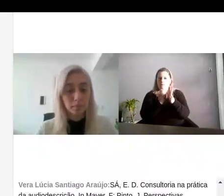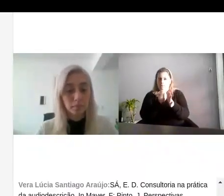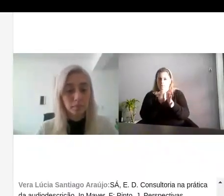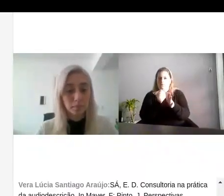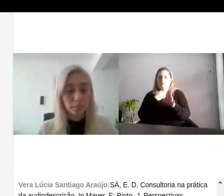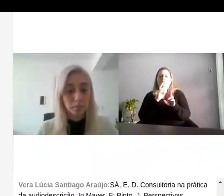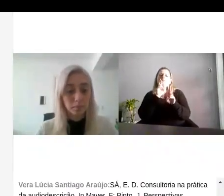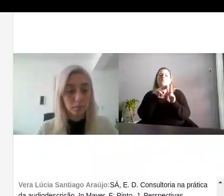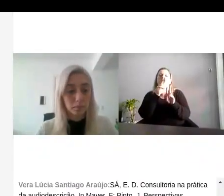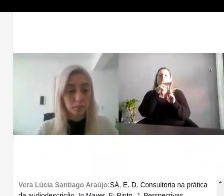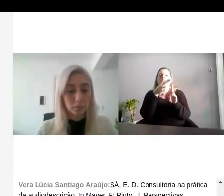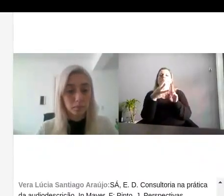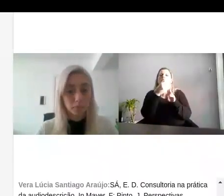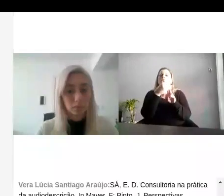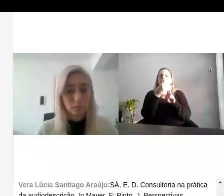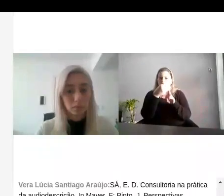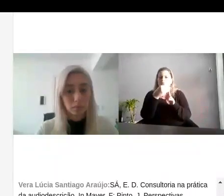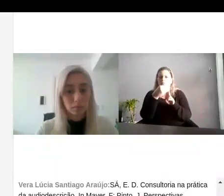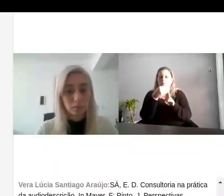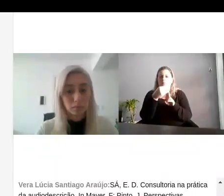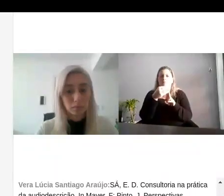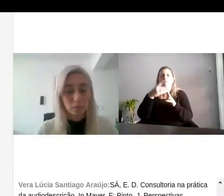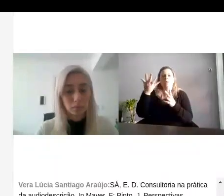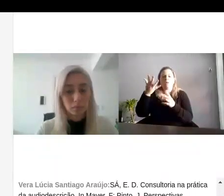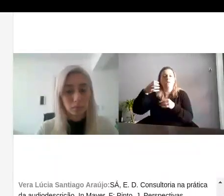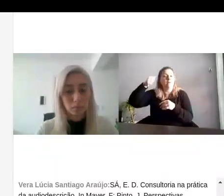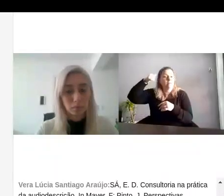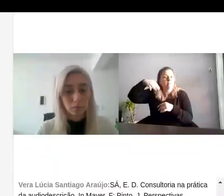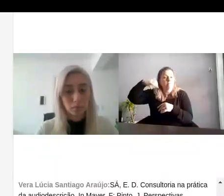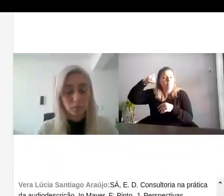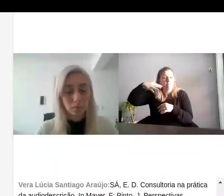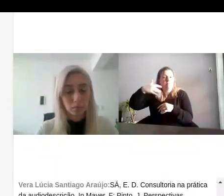Para mim, a descrição mais difícil que eu já fiz